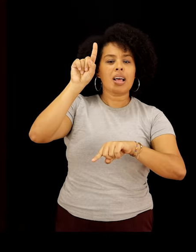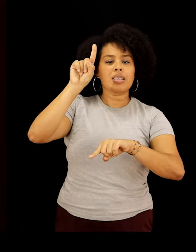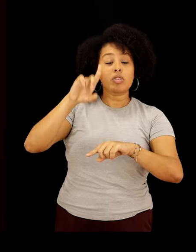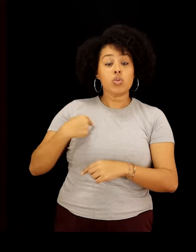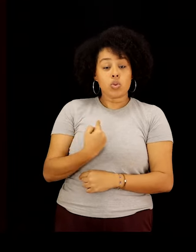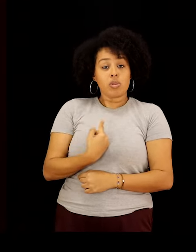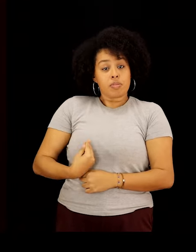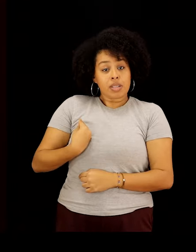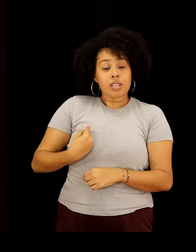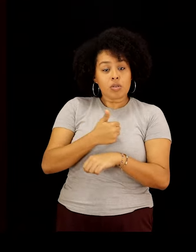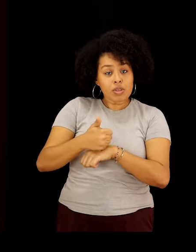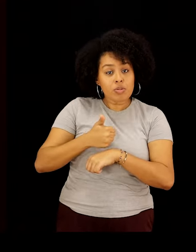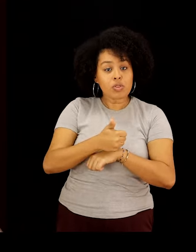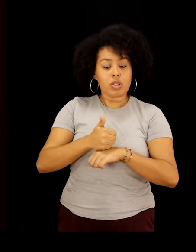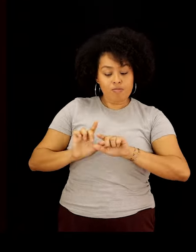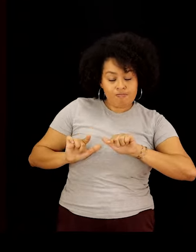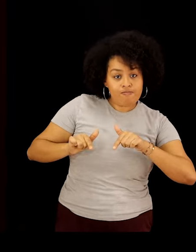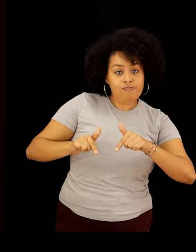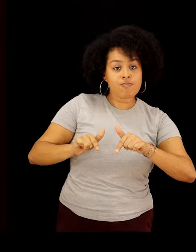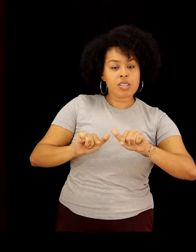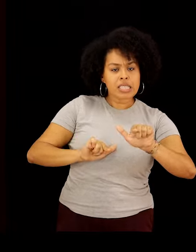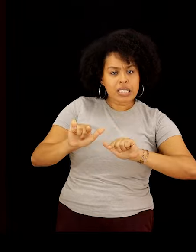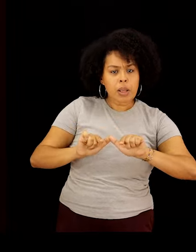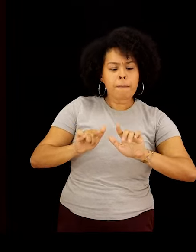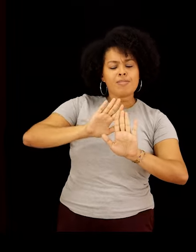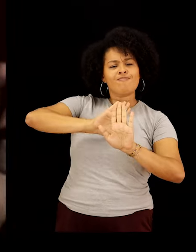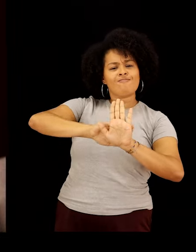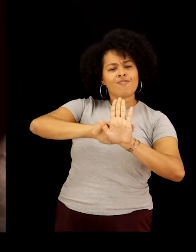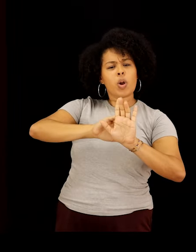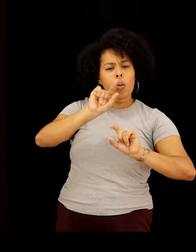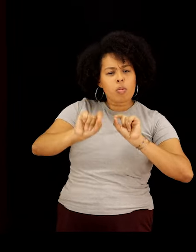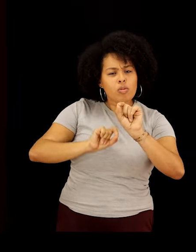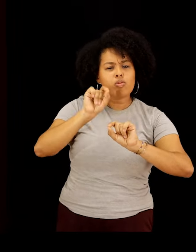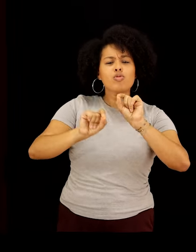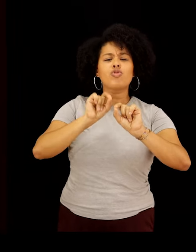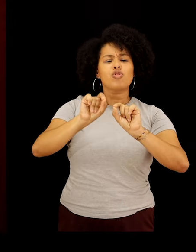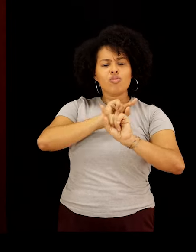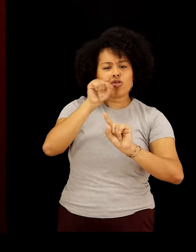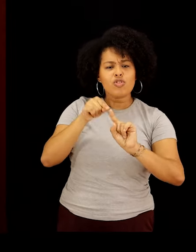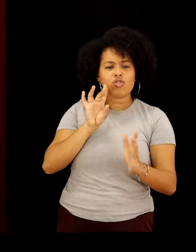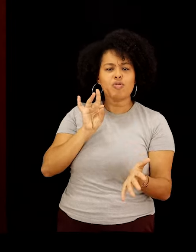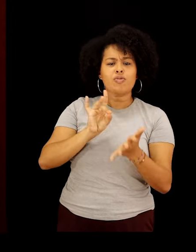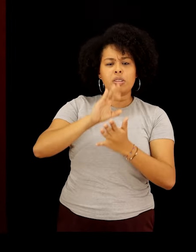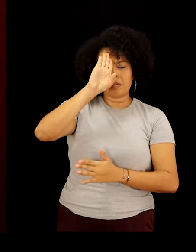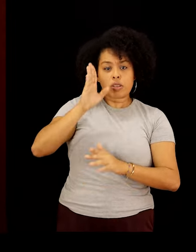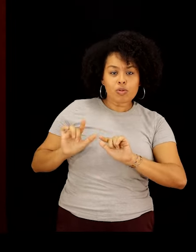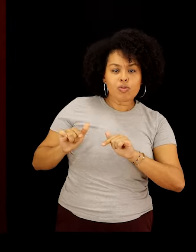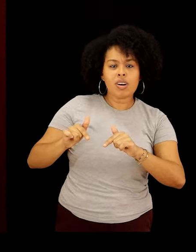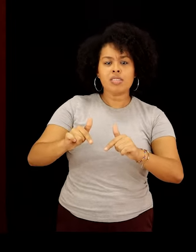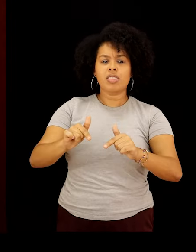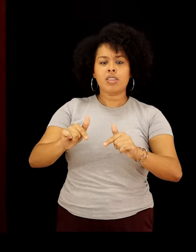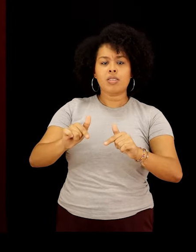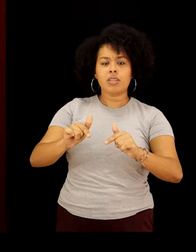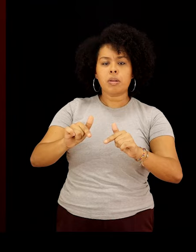a nossa presença enquanto profissionais, nos trabalhos que a gente faz, mas tem um porquê que é maior. Sempre tem um porquê que é maior.